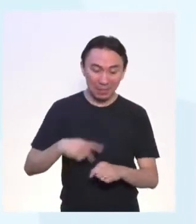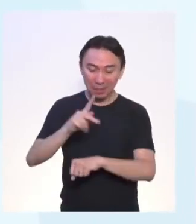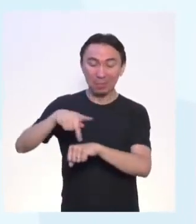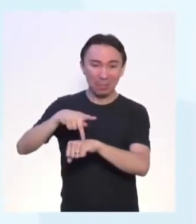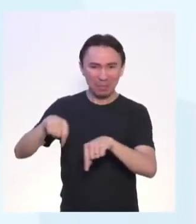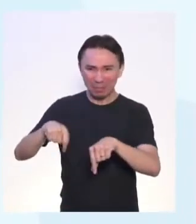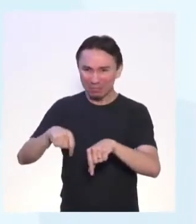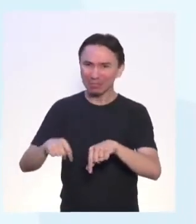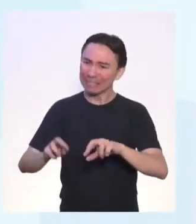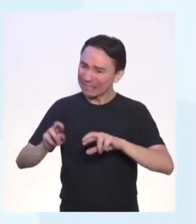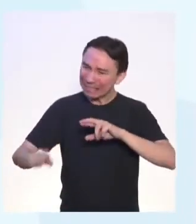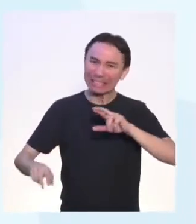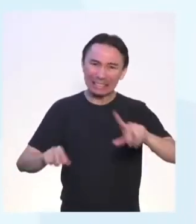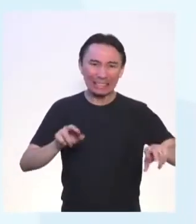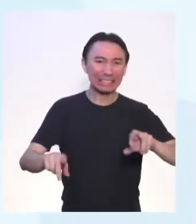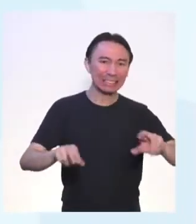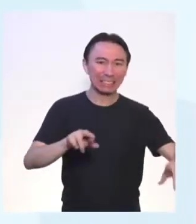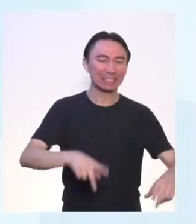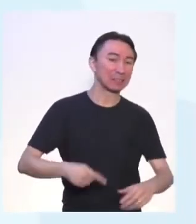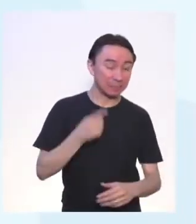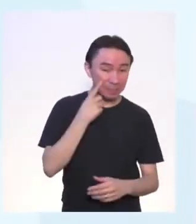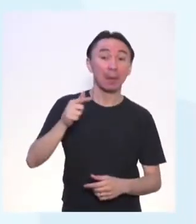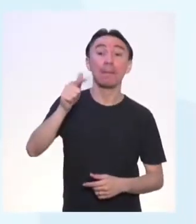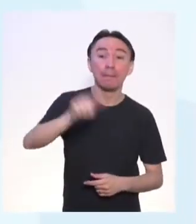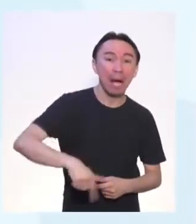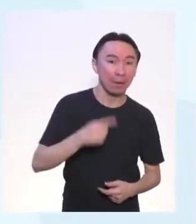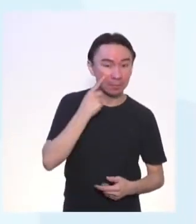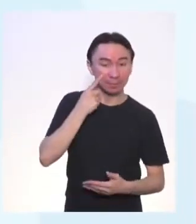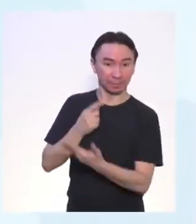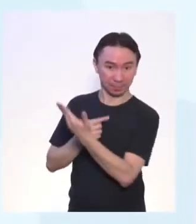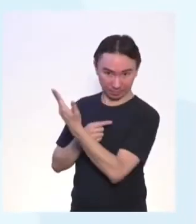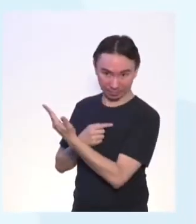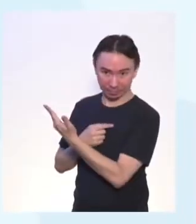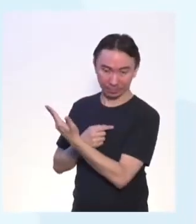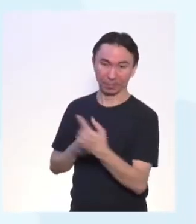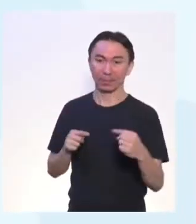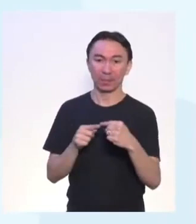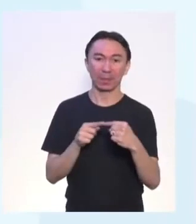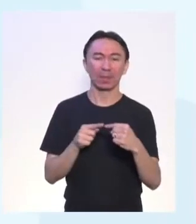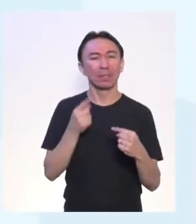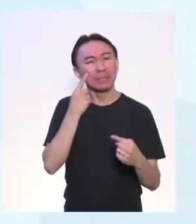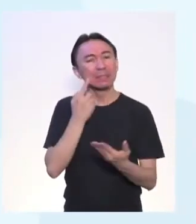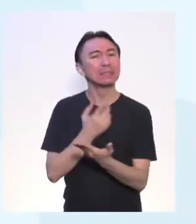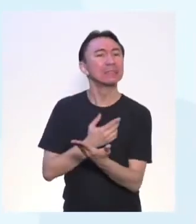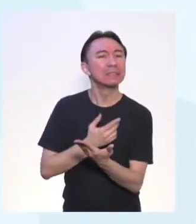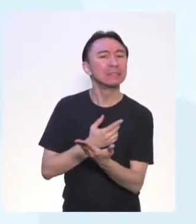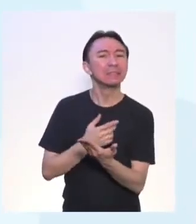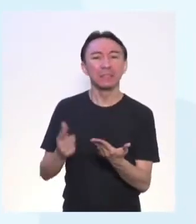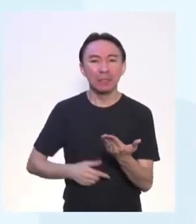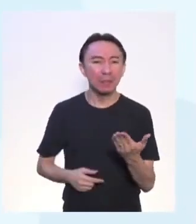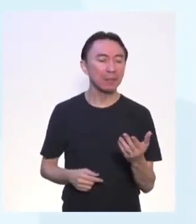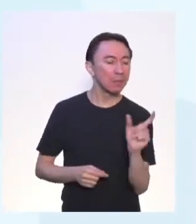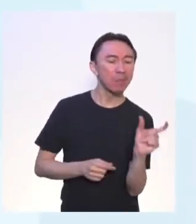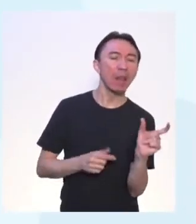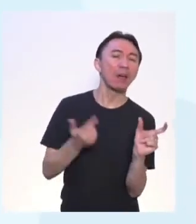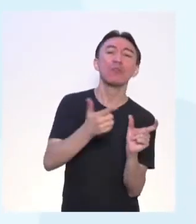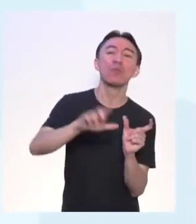enorme, tá? Mais uma para vocês colaborarem aí, um minutinho. Tangerina, vocês conhecem com